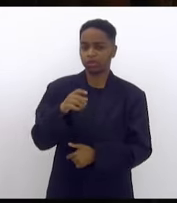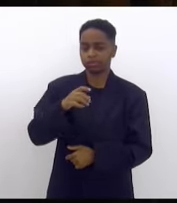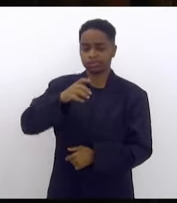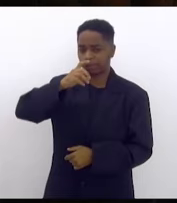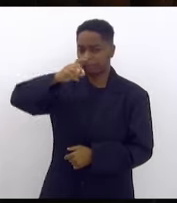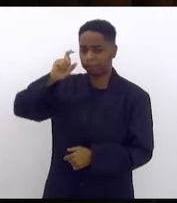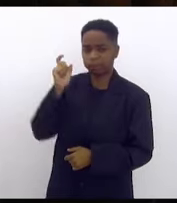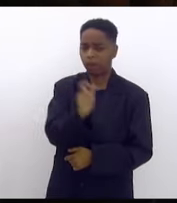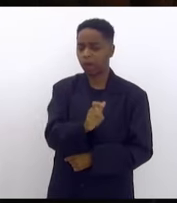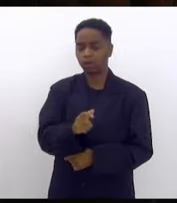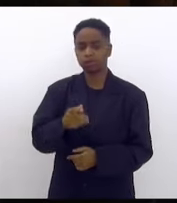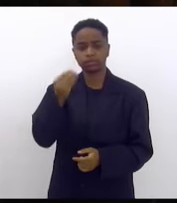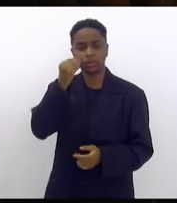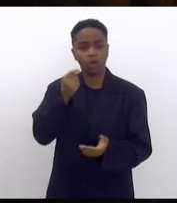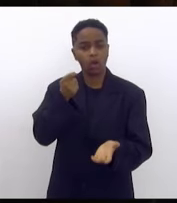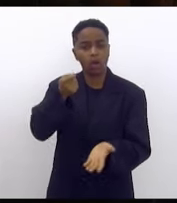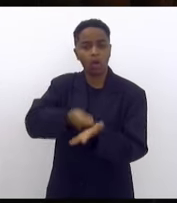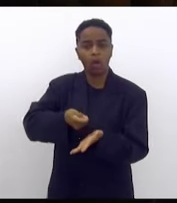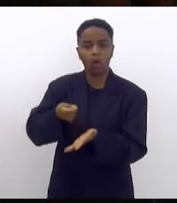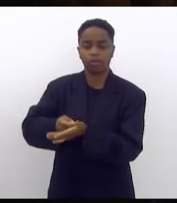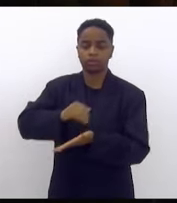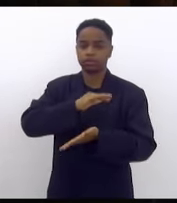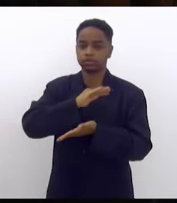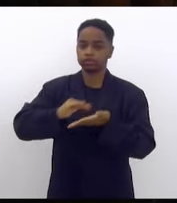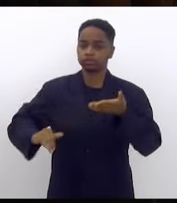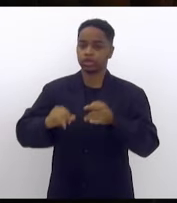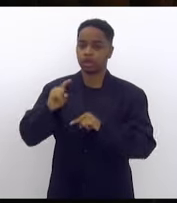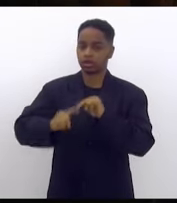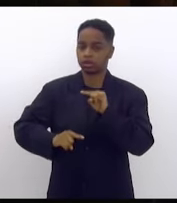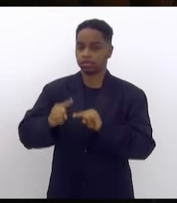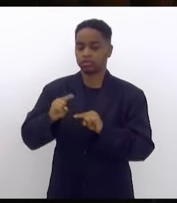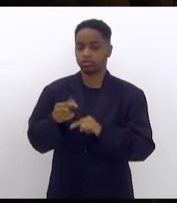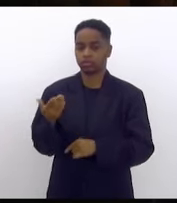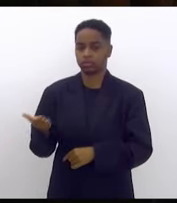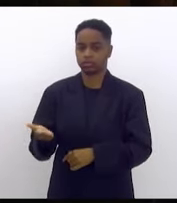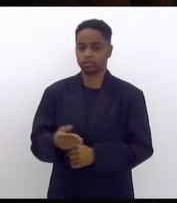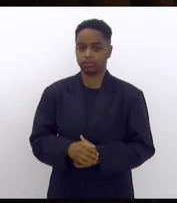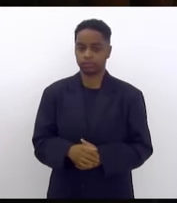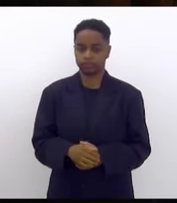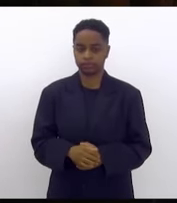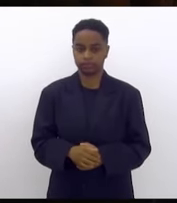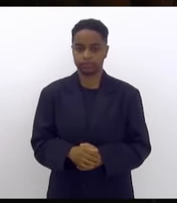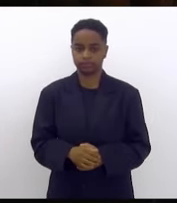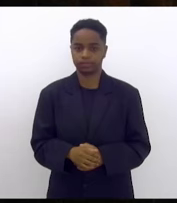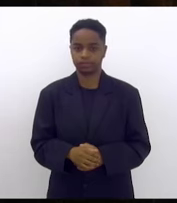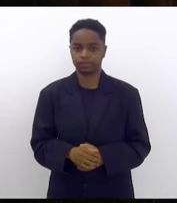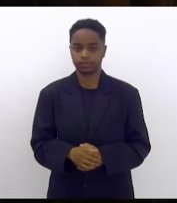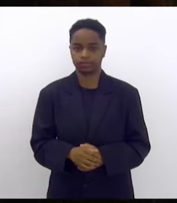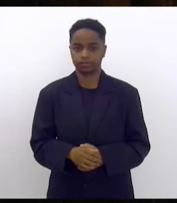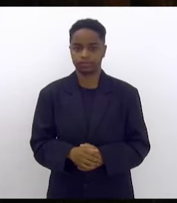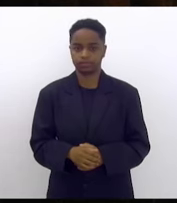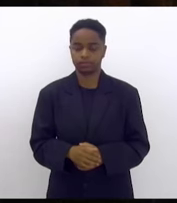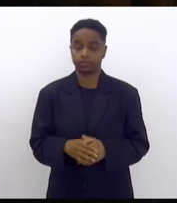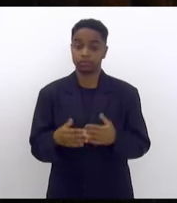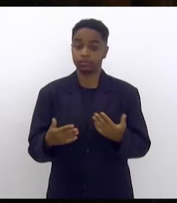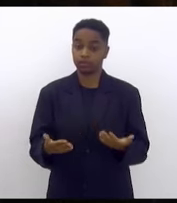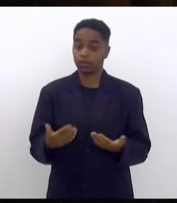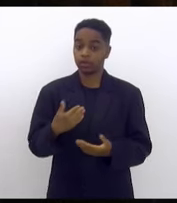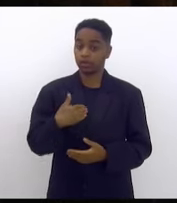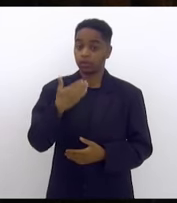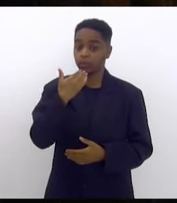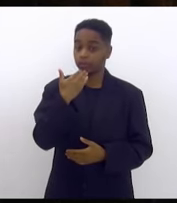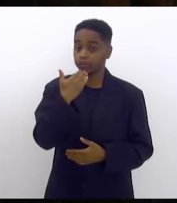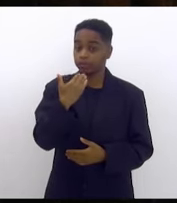para obrigar a remoção dos hidrômetros. Eu estou pedindo